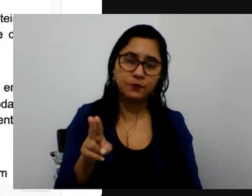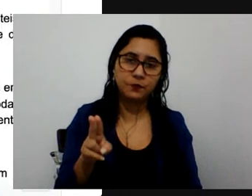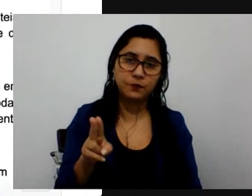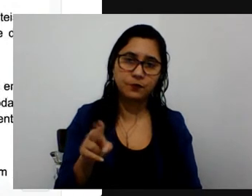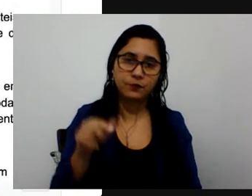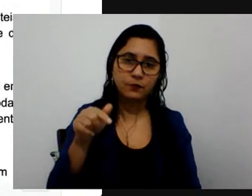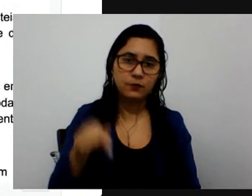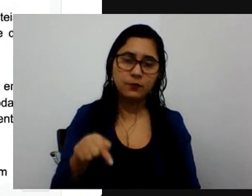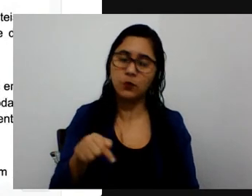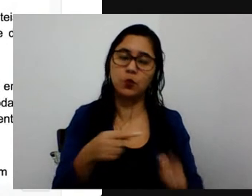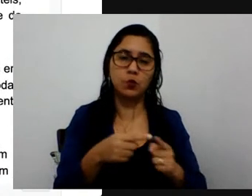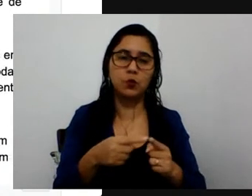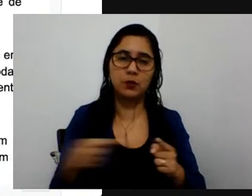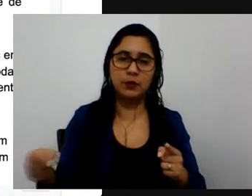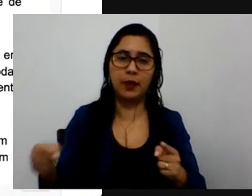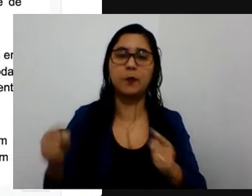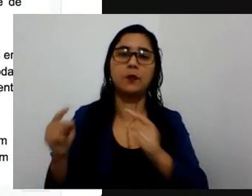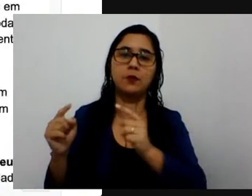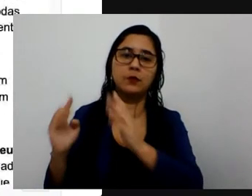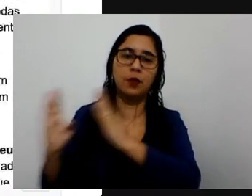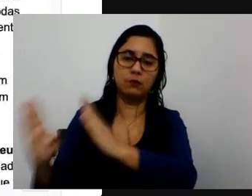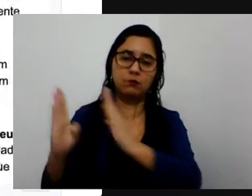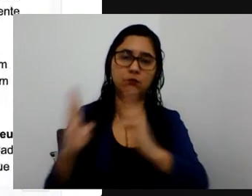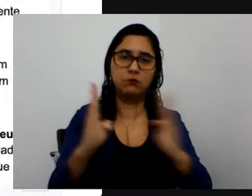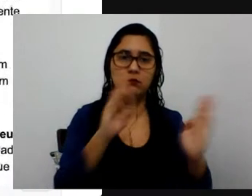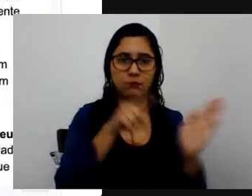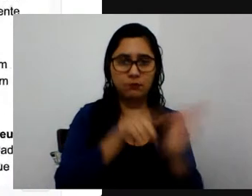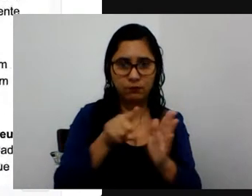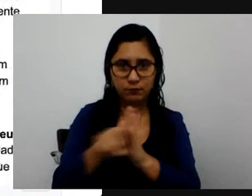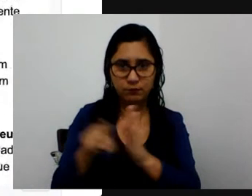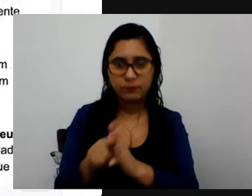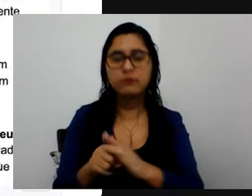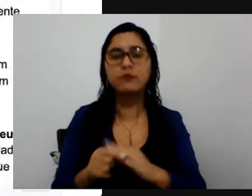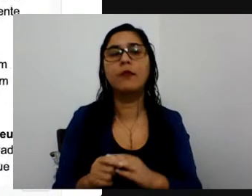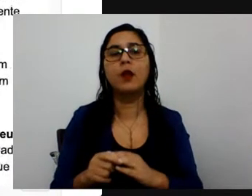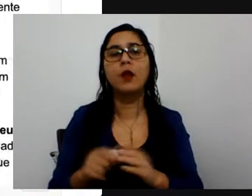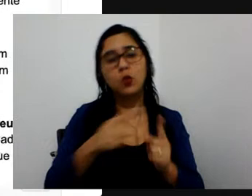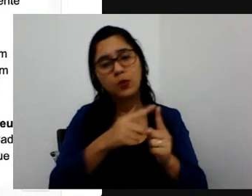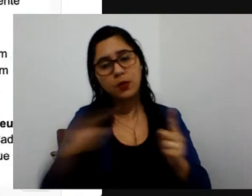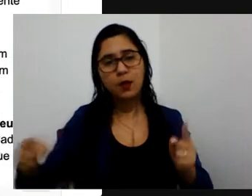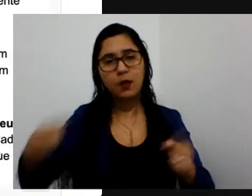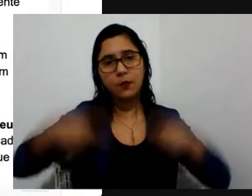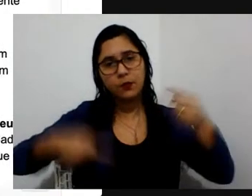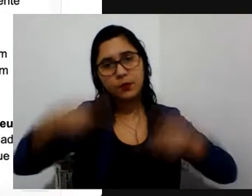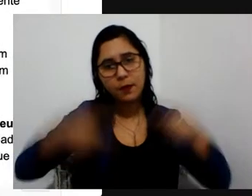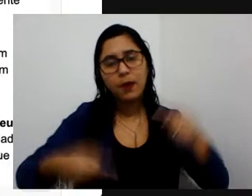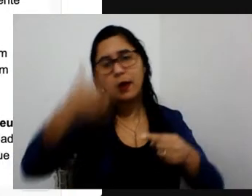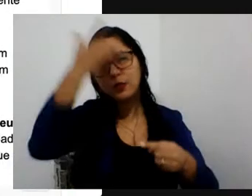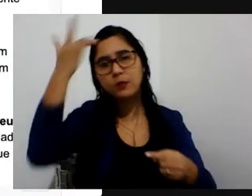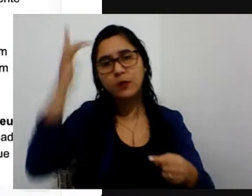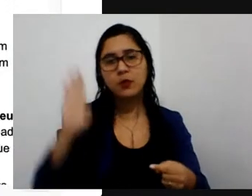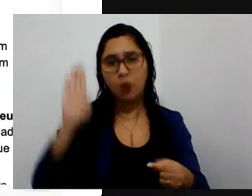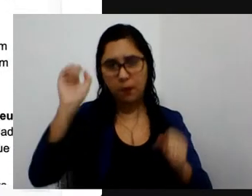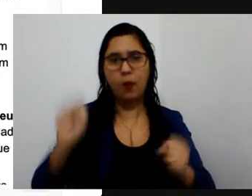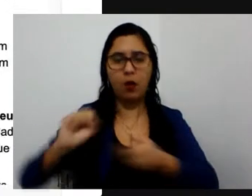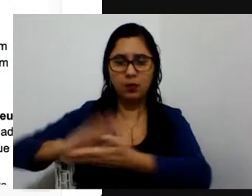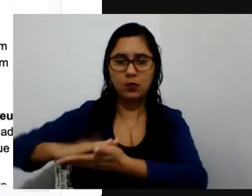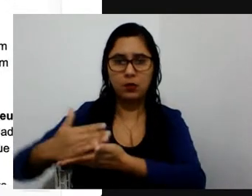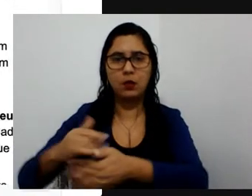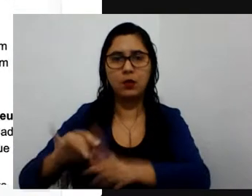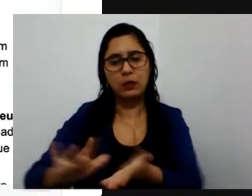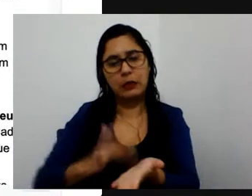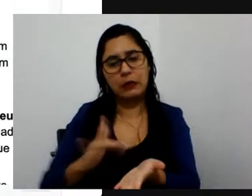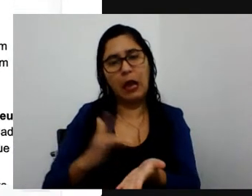durante a sequência do debate. Durante o debate, os candidatos poderão fazer uso de computadores portáteis,